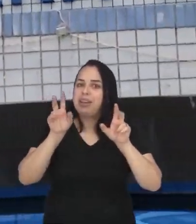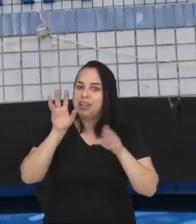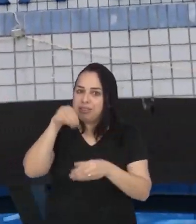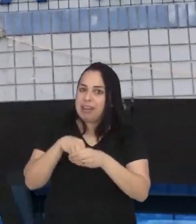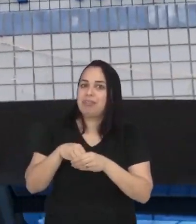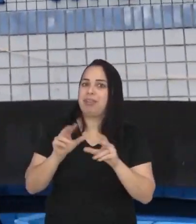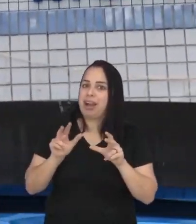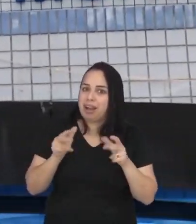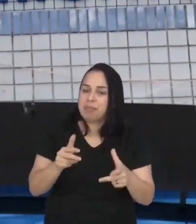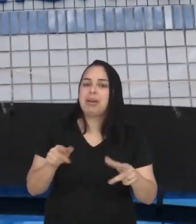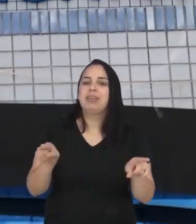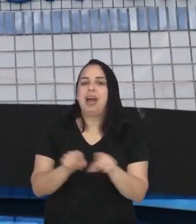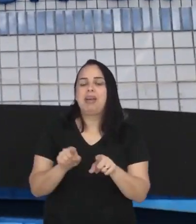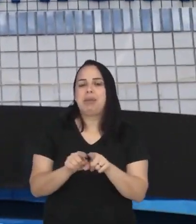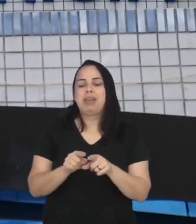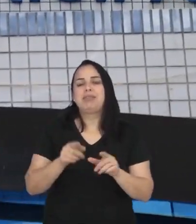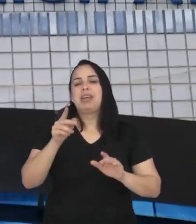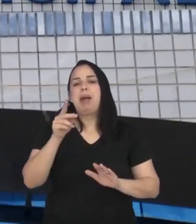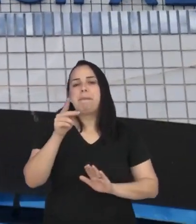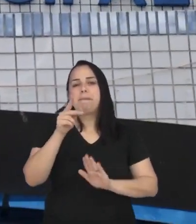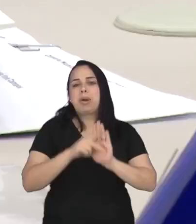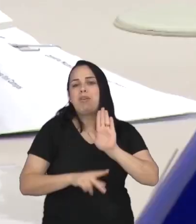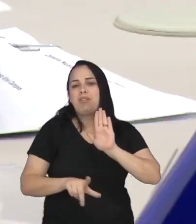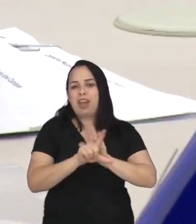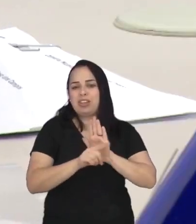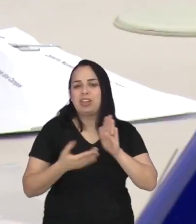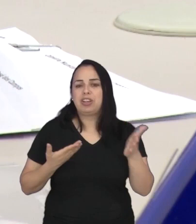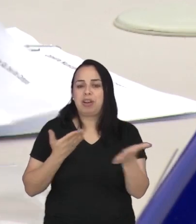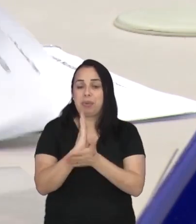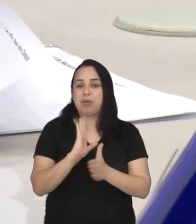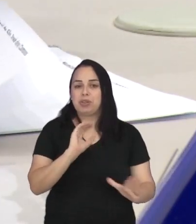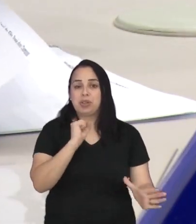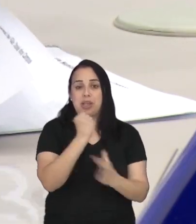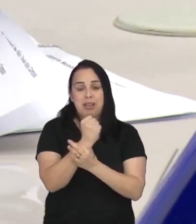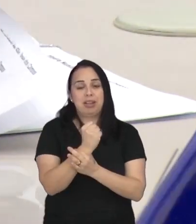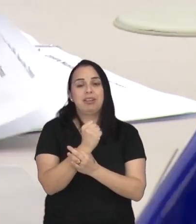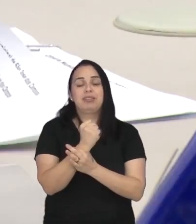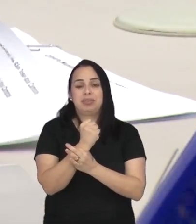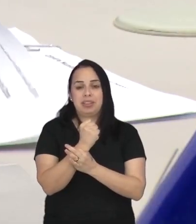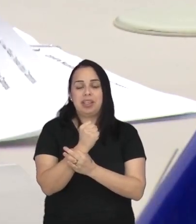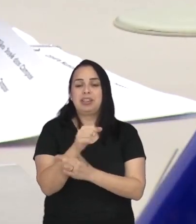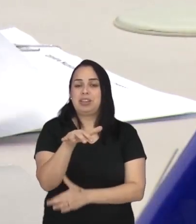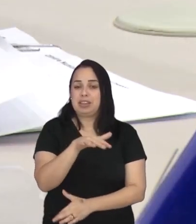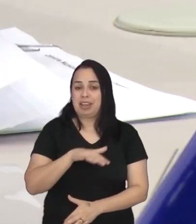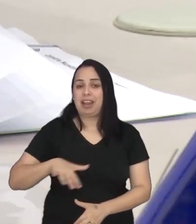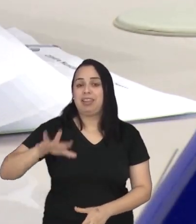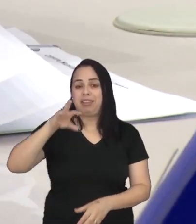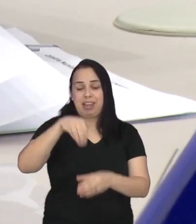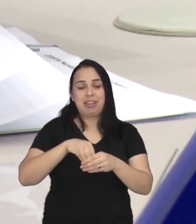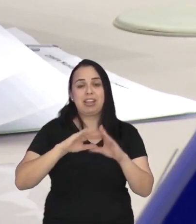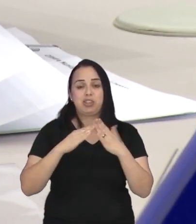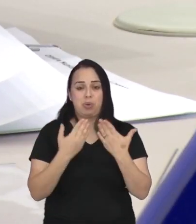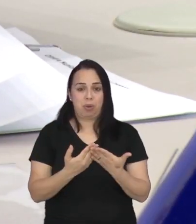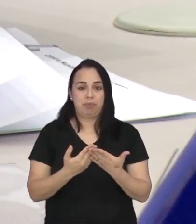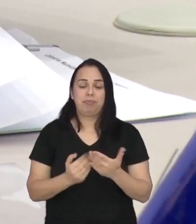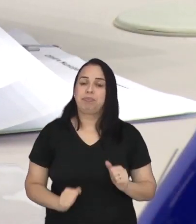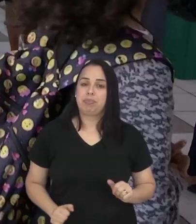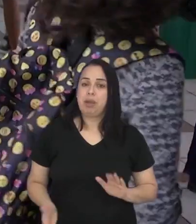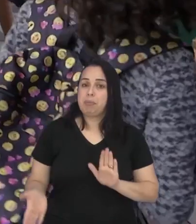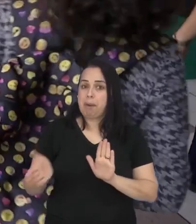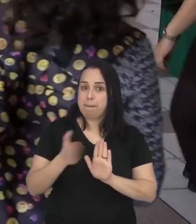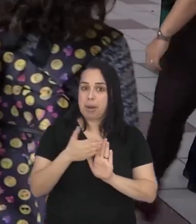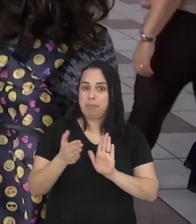para a sociedade. Foi por causa da campanha que diversos outros assuntos ganharam força e atenção das pessoas. O Estatuto do